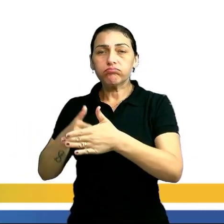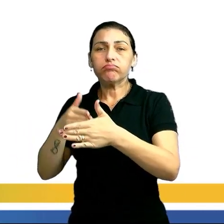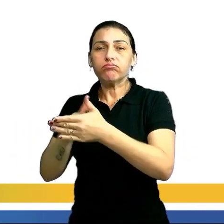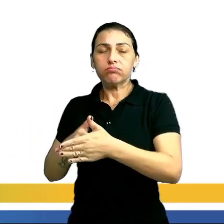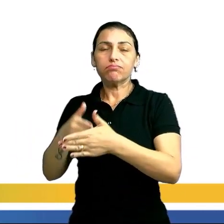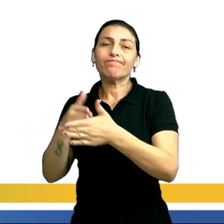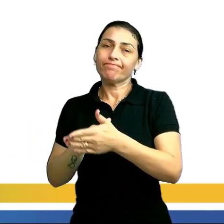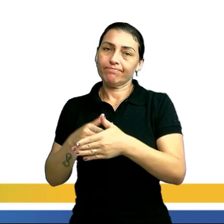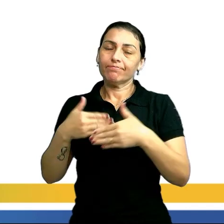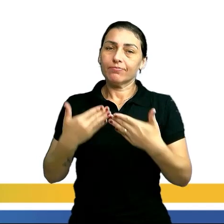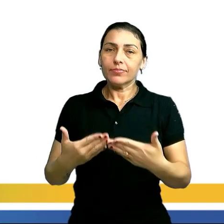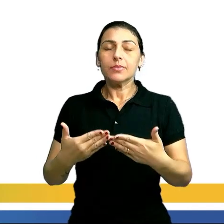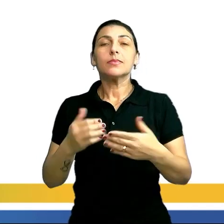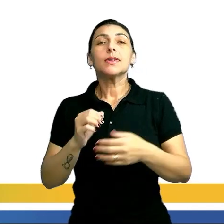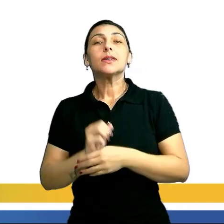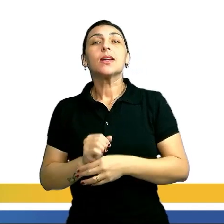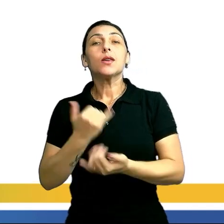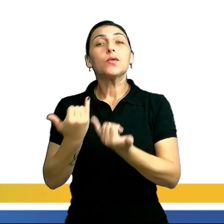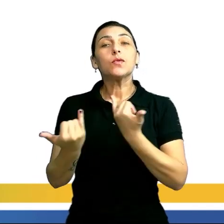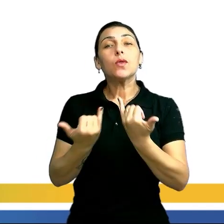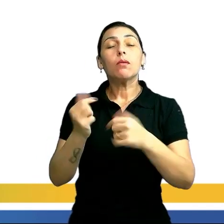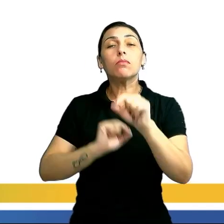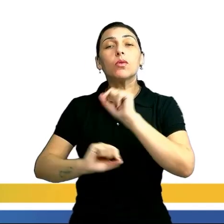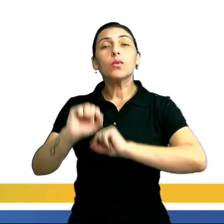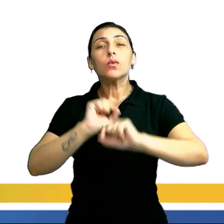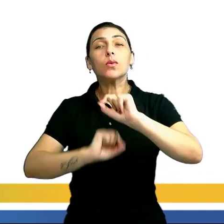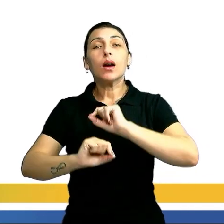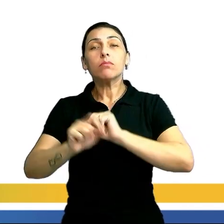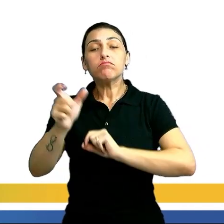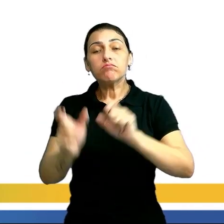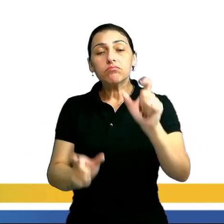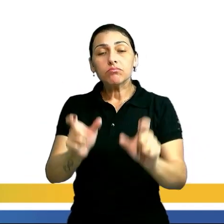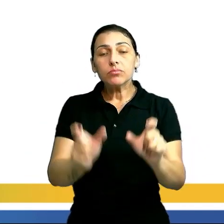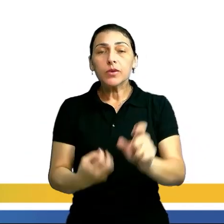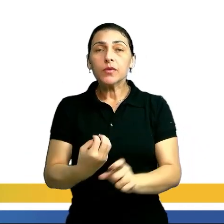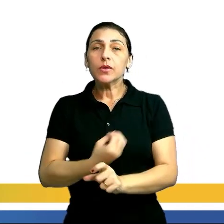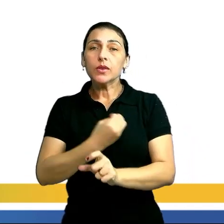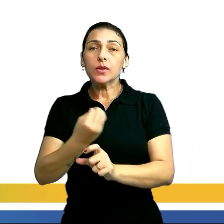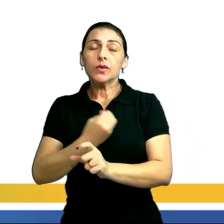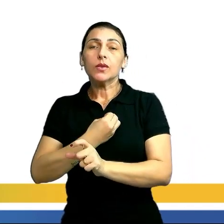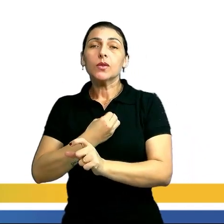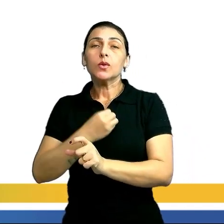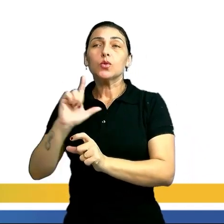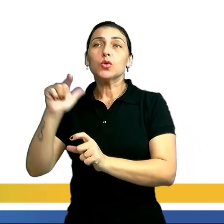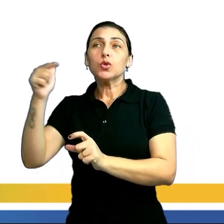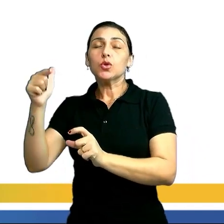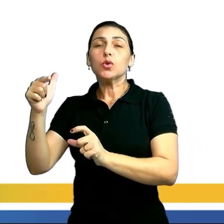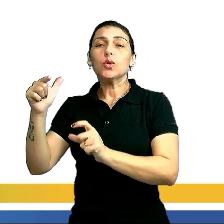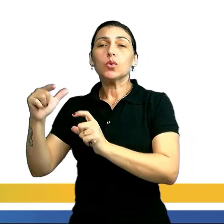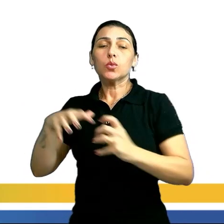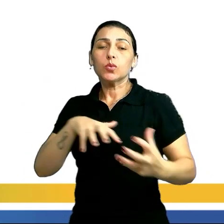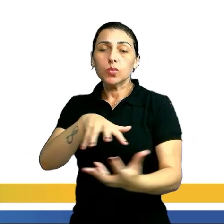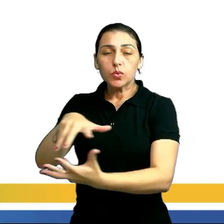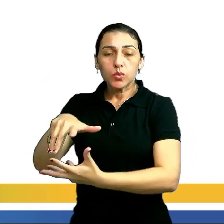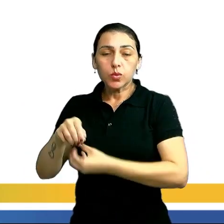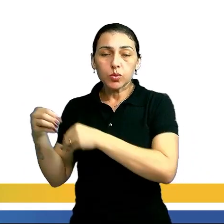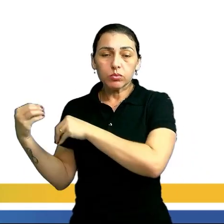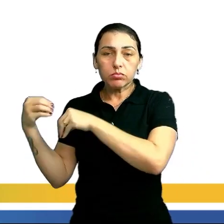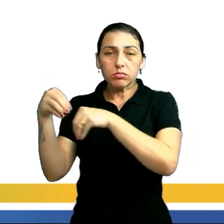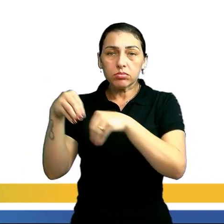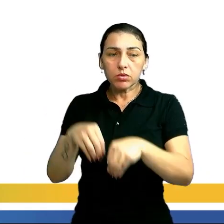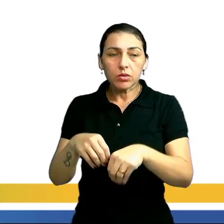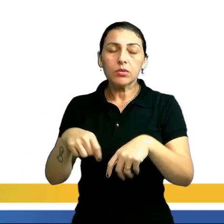contradições. Então, essa aí informa que os seres que vivem na Terra vieram de um outro planeta.